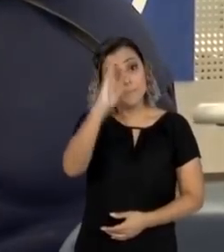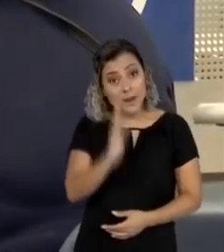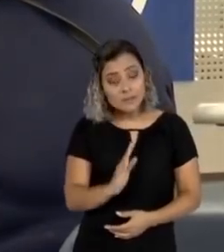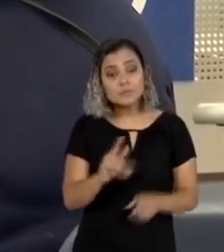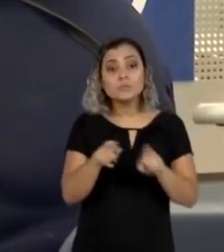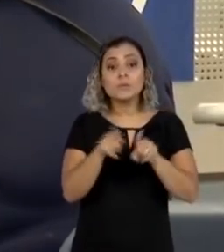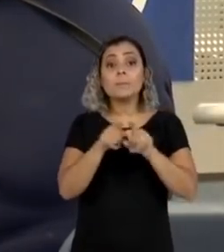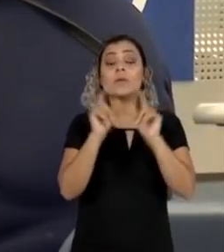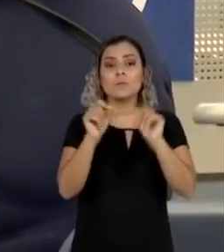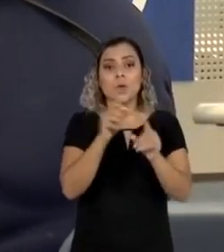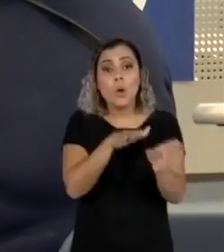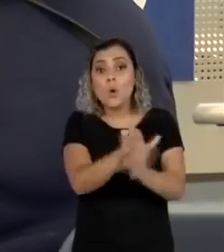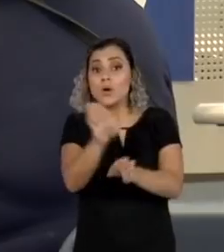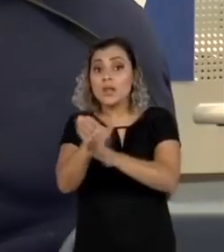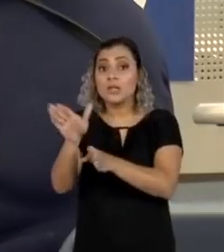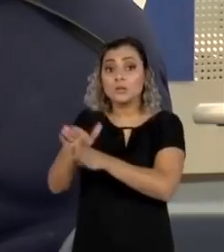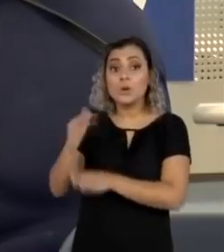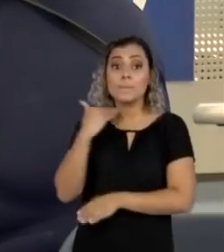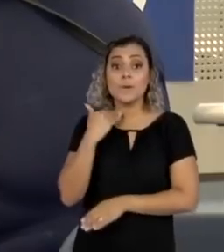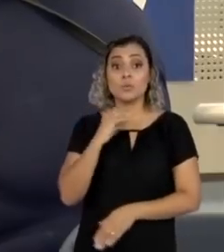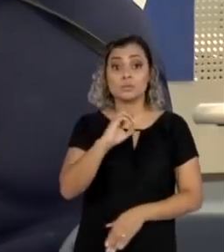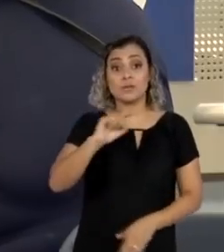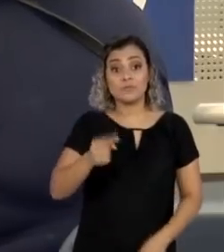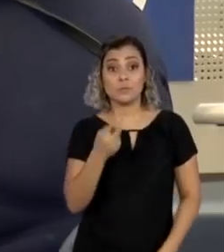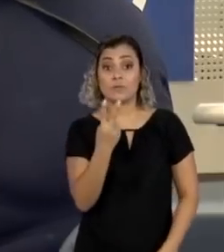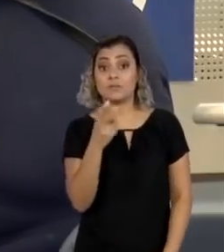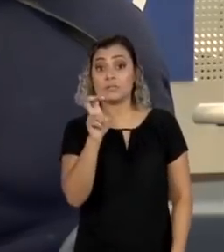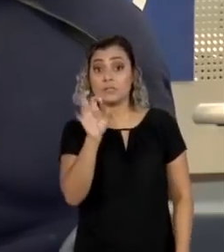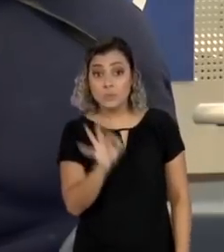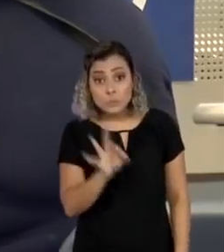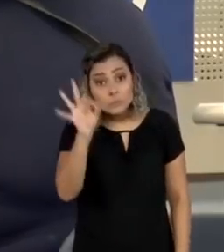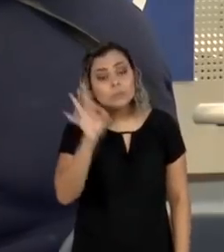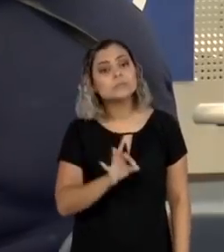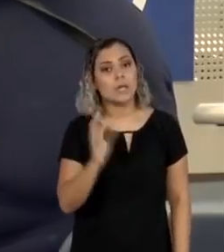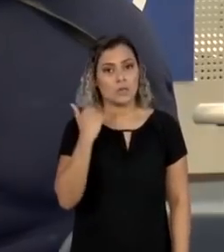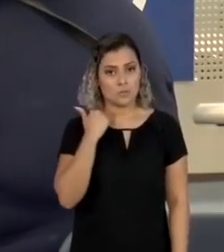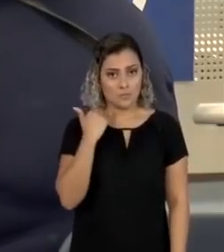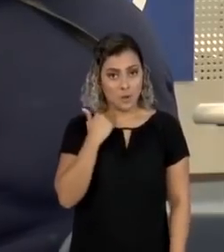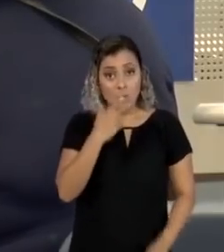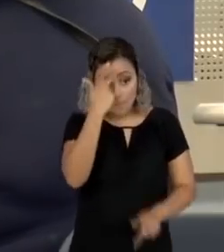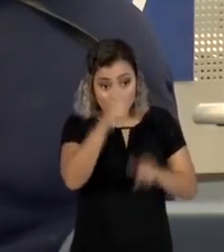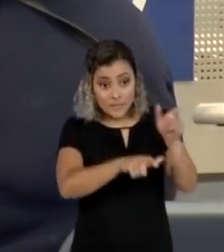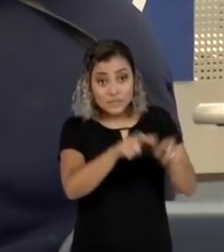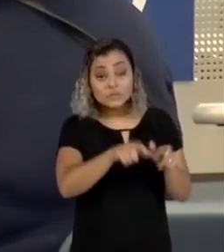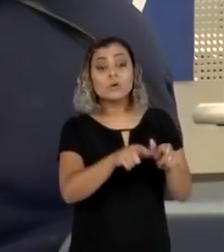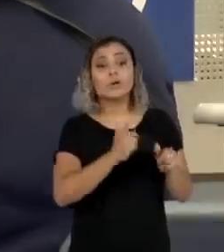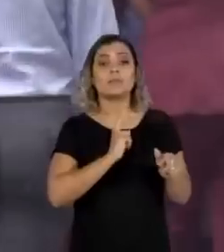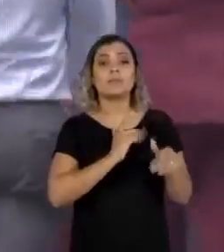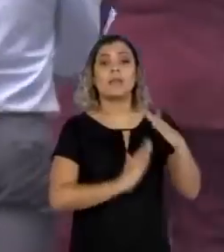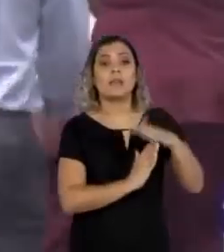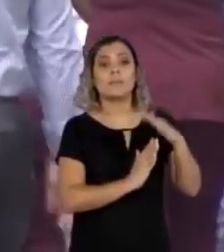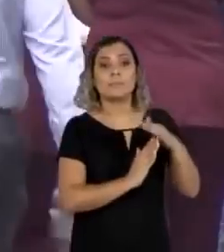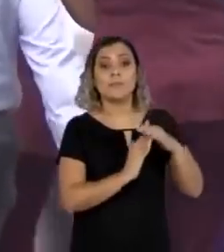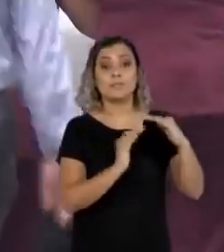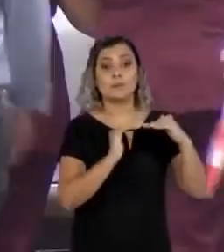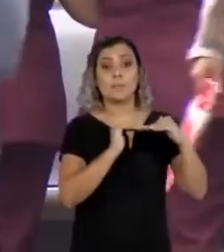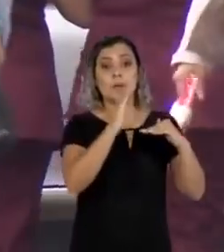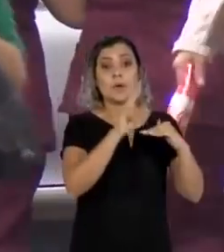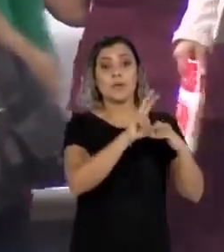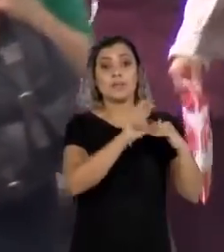os bancos a cobrarem tarifa de 0,25% de quem tem limite do cheque especial maior